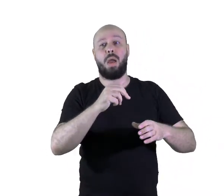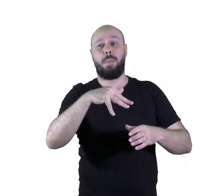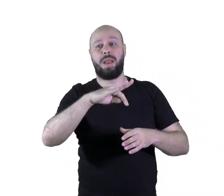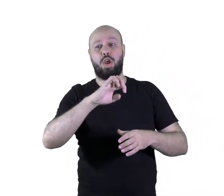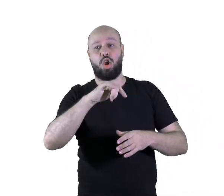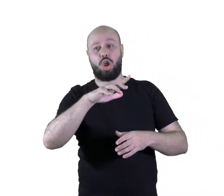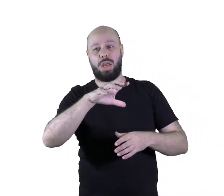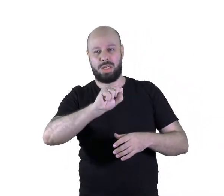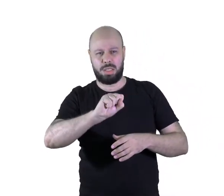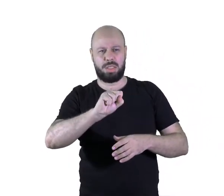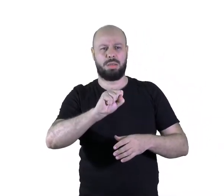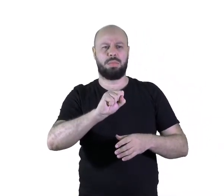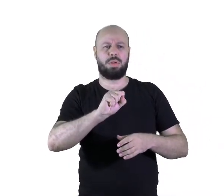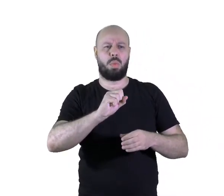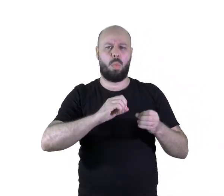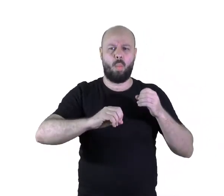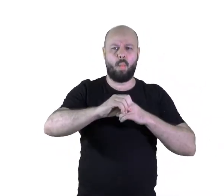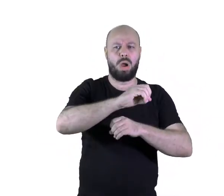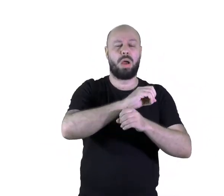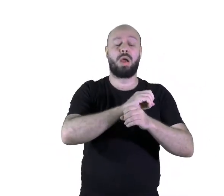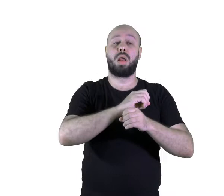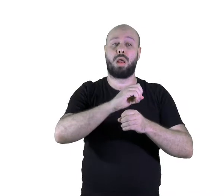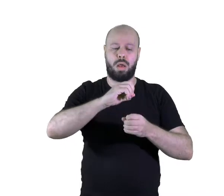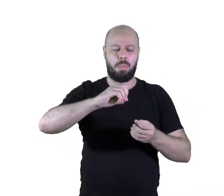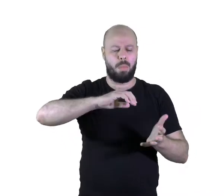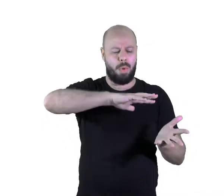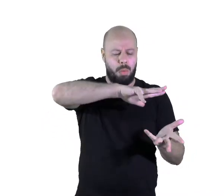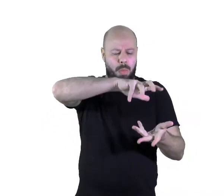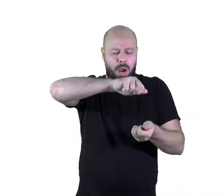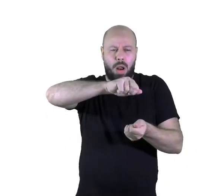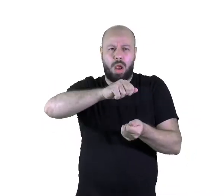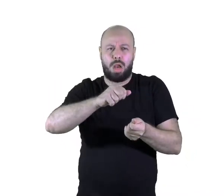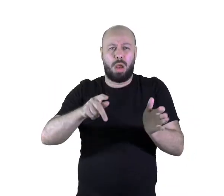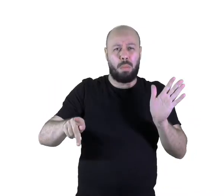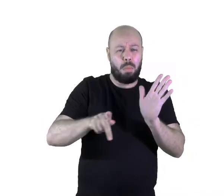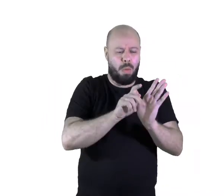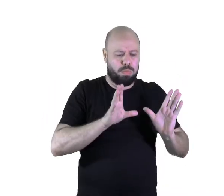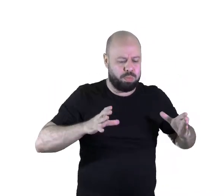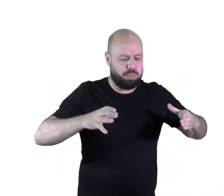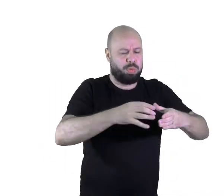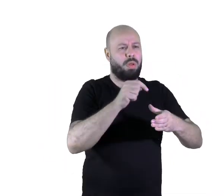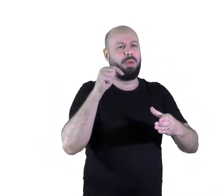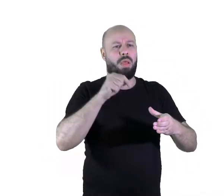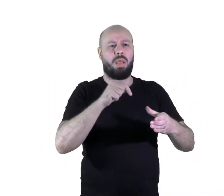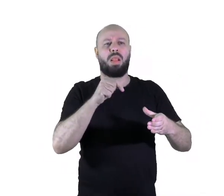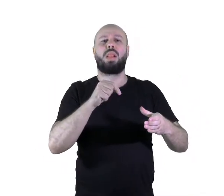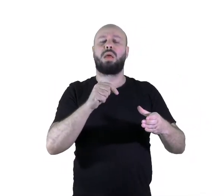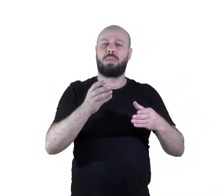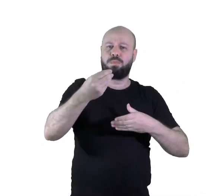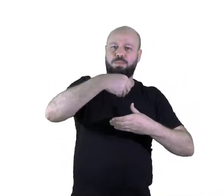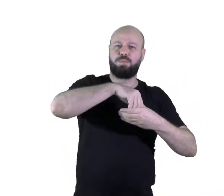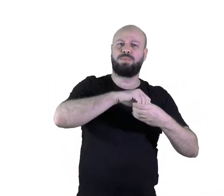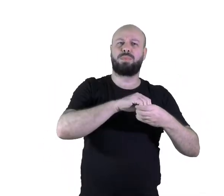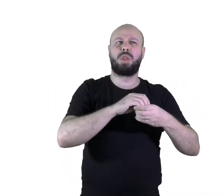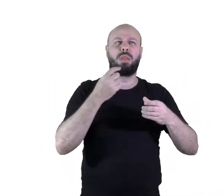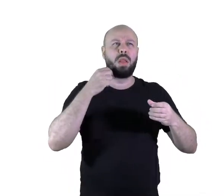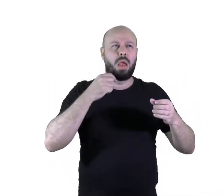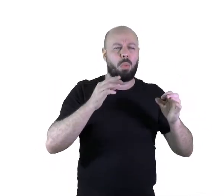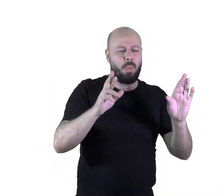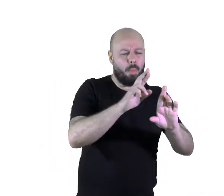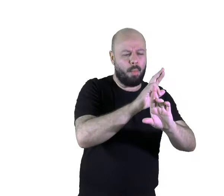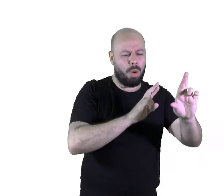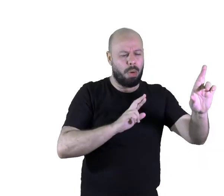meteoroides, planetas e diversos outros corpos que estão ali em uma certa sintonia,